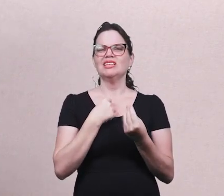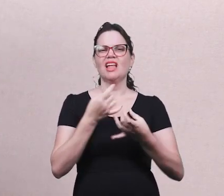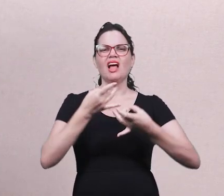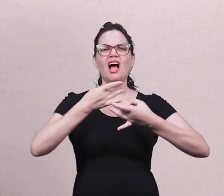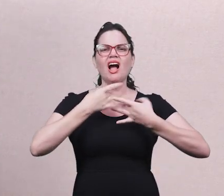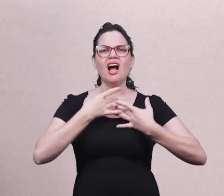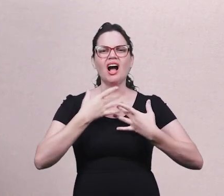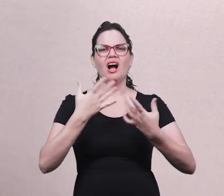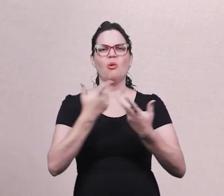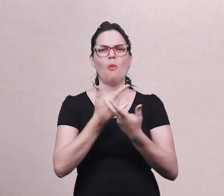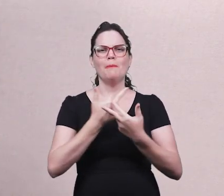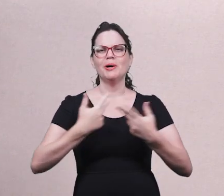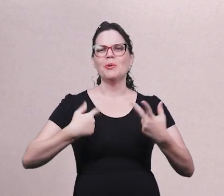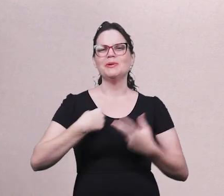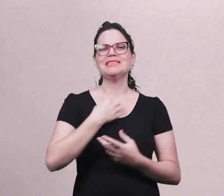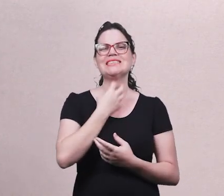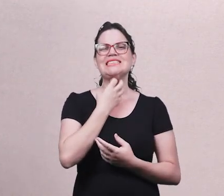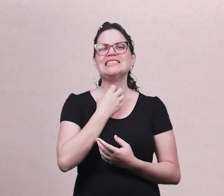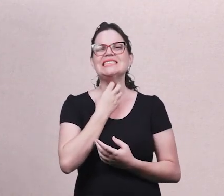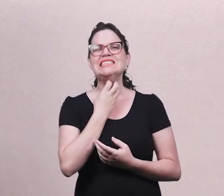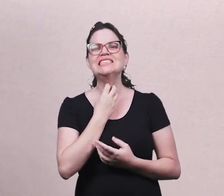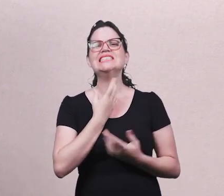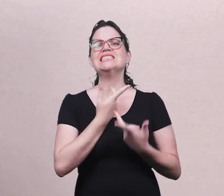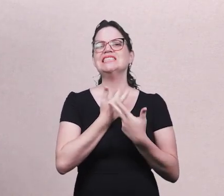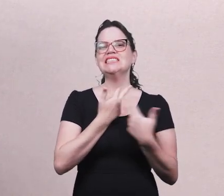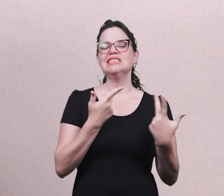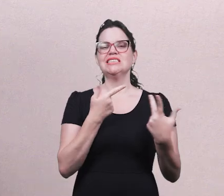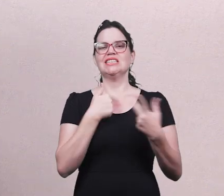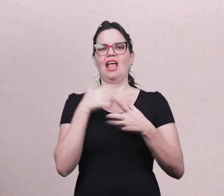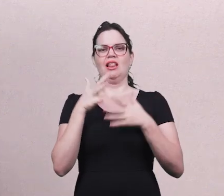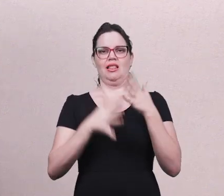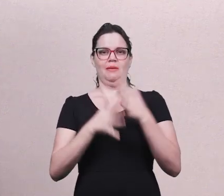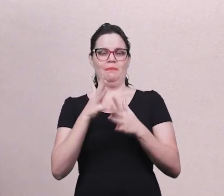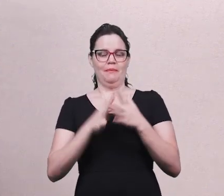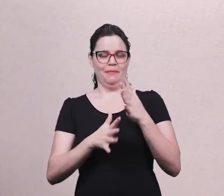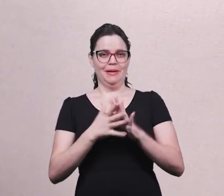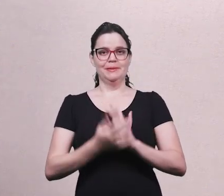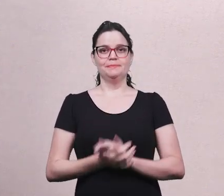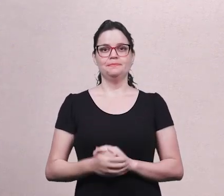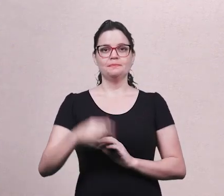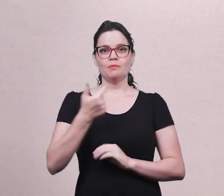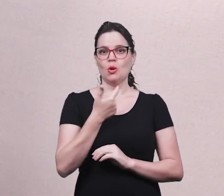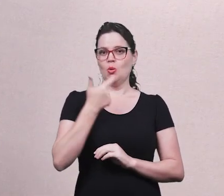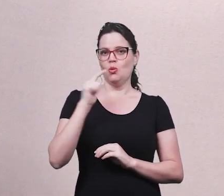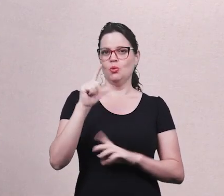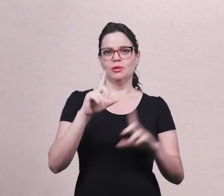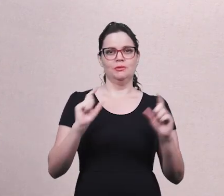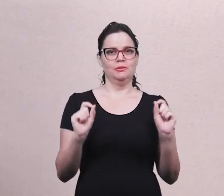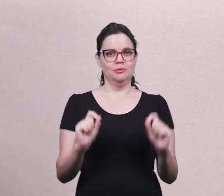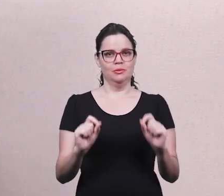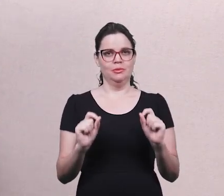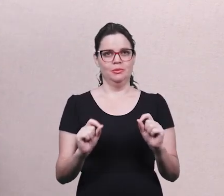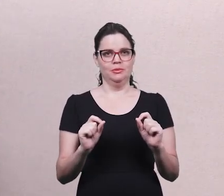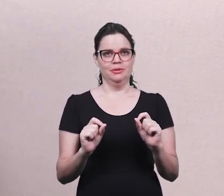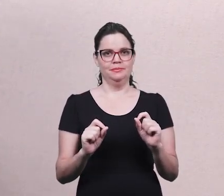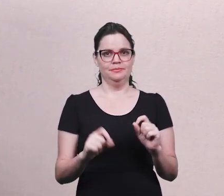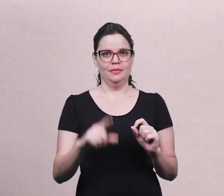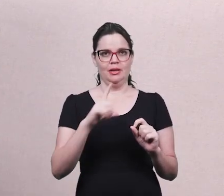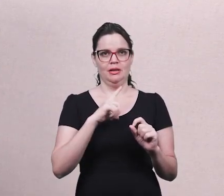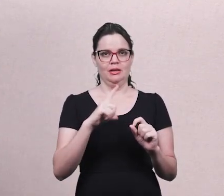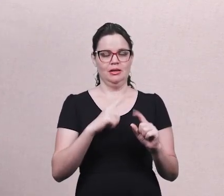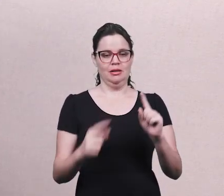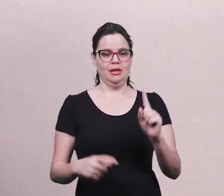minha garganta ou na minha prega vocal e que atrapalha. O outro fator é a combinação